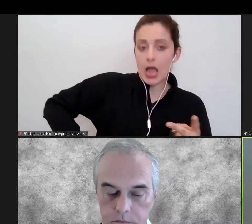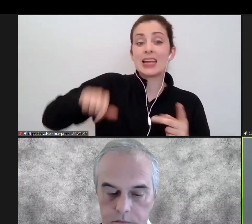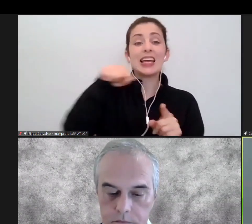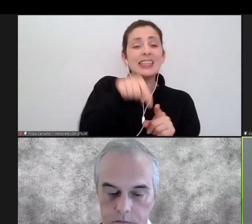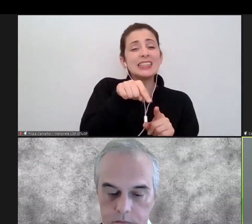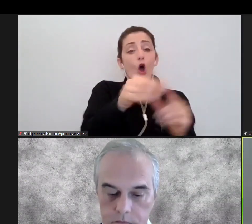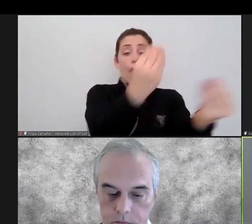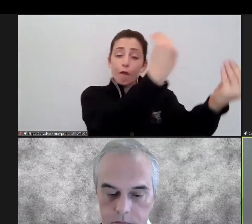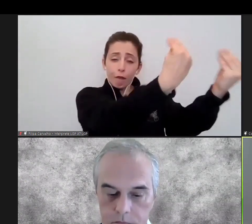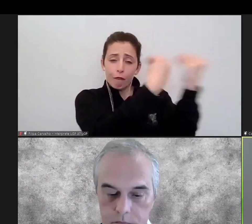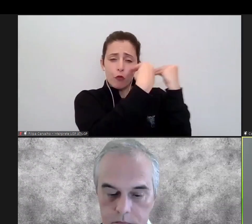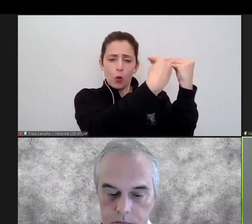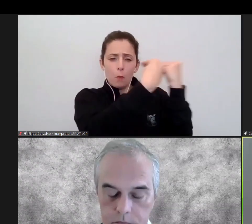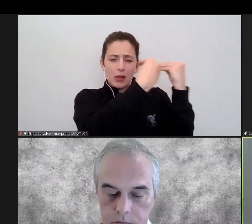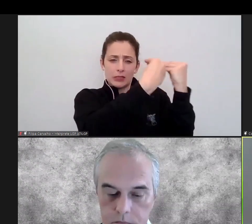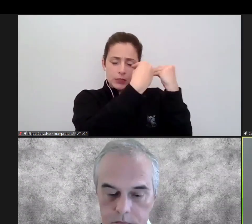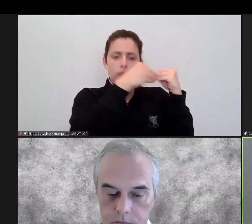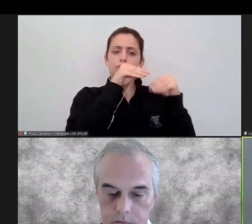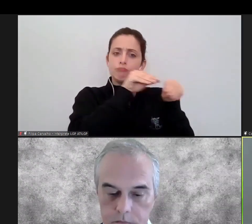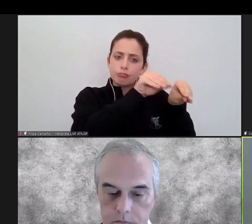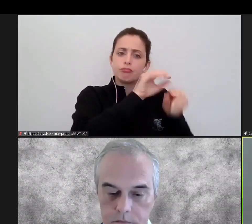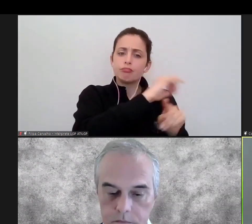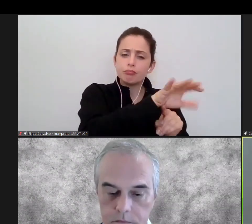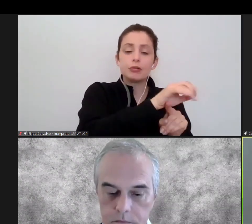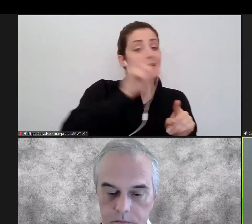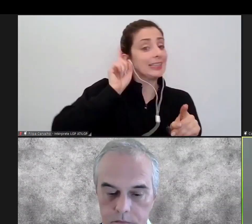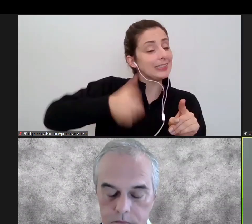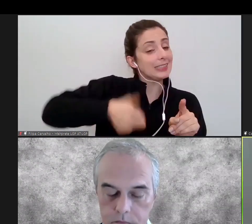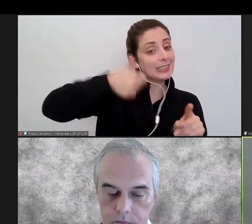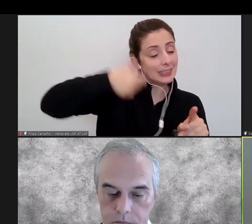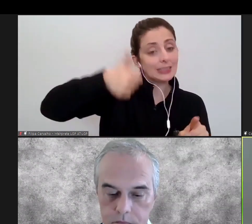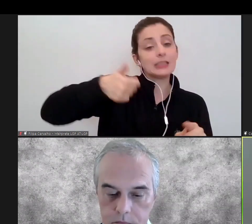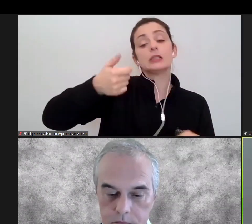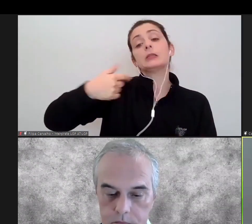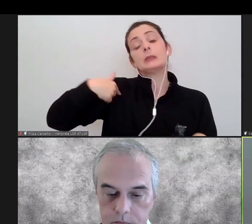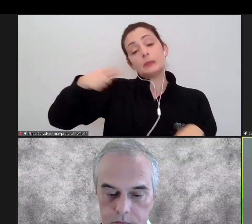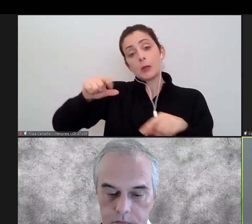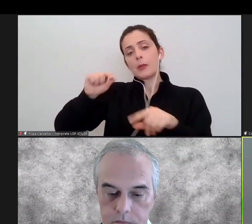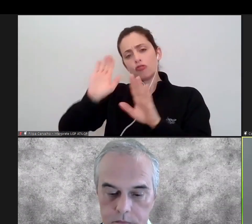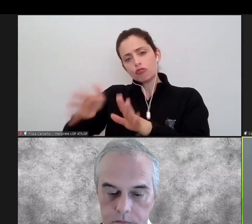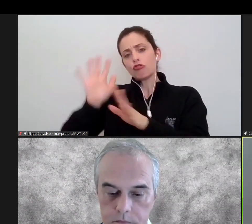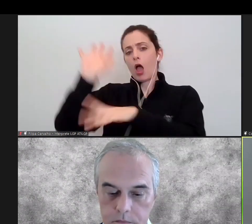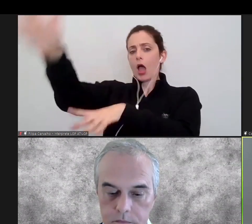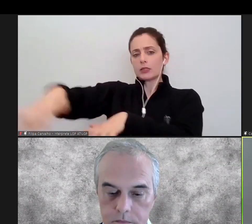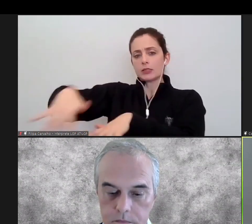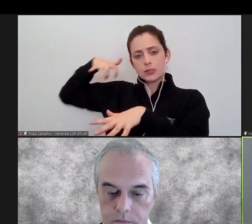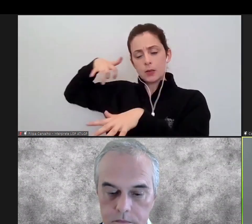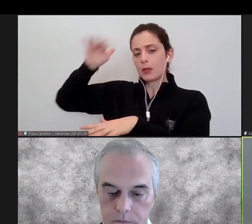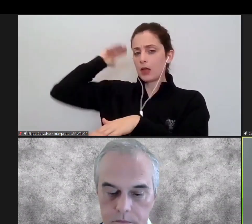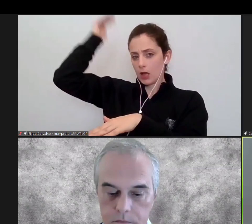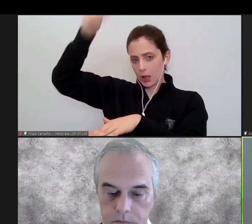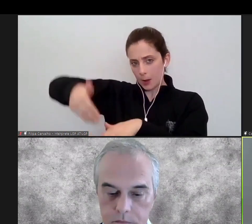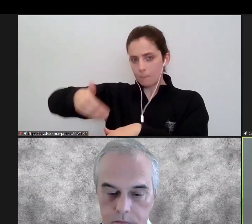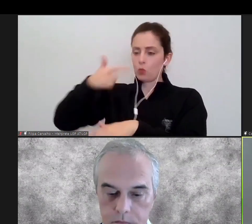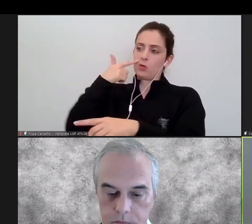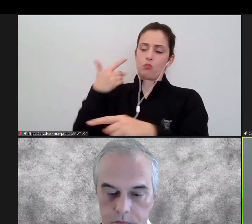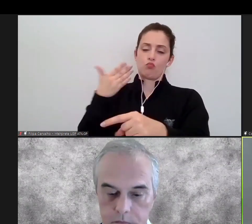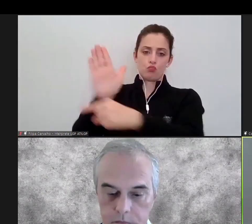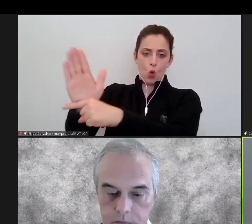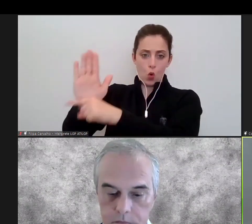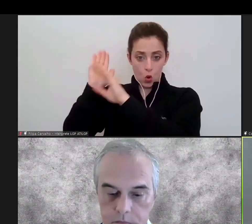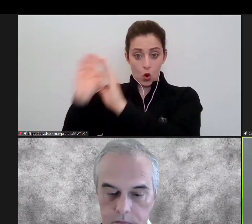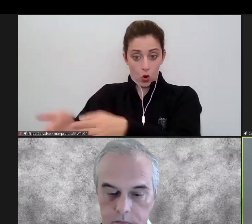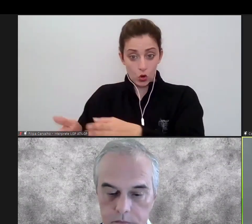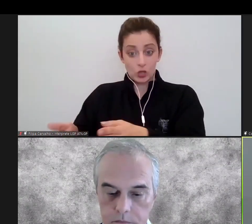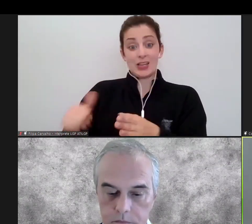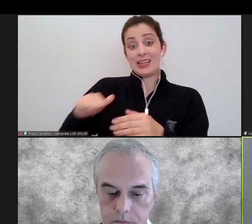muito clara, e se virmos um diagnóstico que foi feito, que também é apresentado na Assembleia da República, este ponto é muito claro e a realidade da comunidade cigana